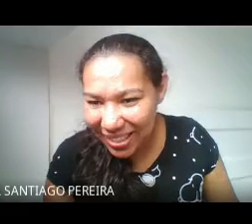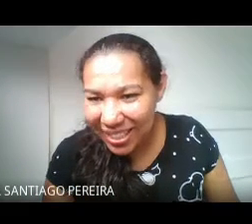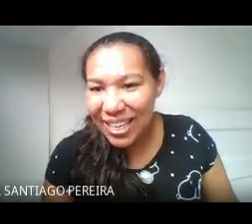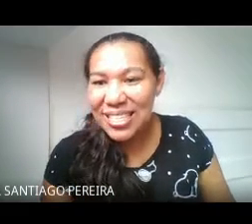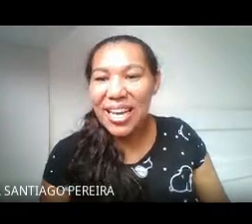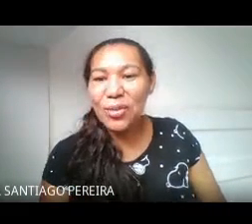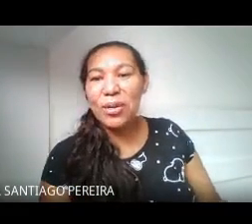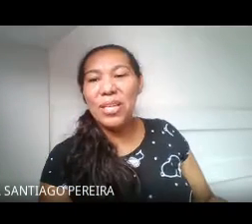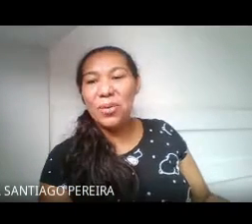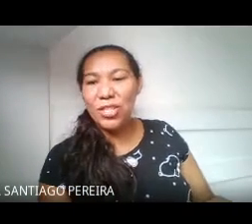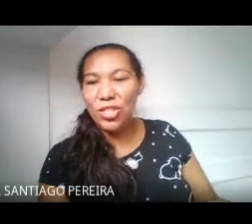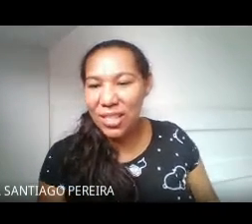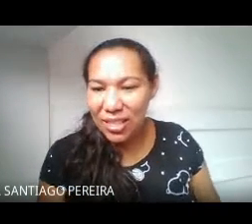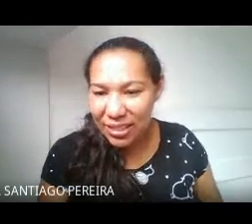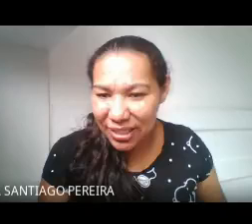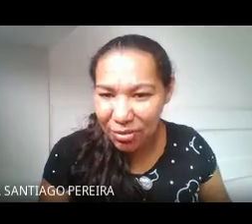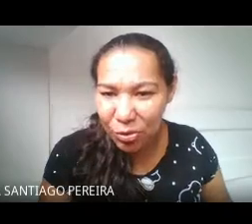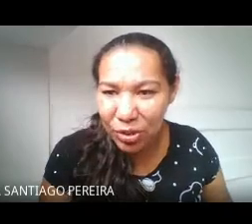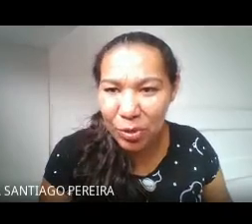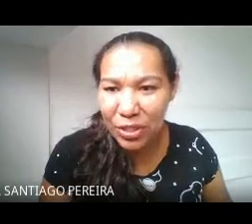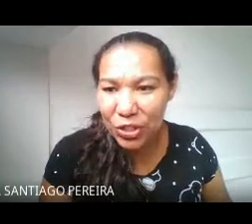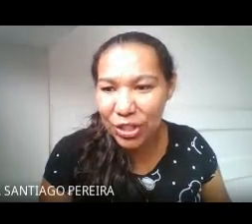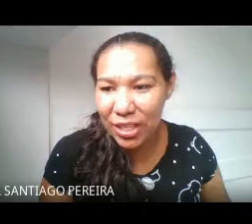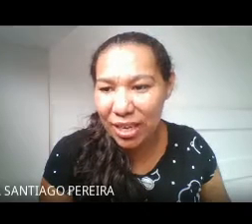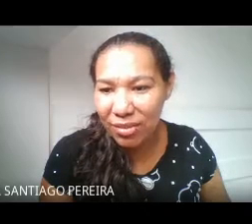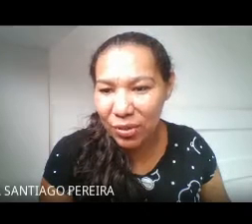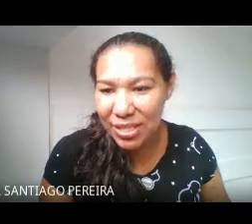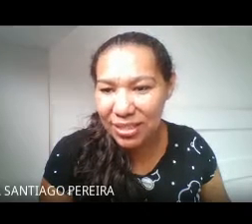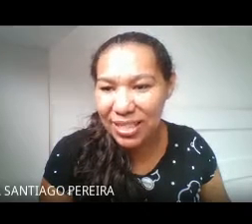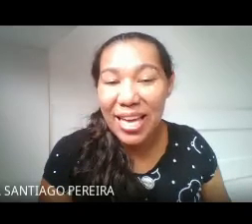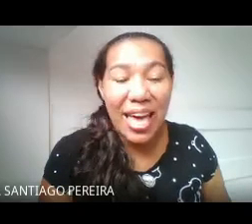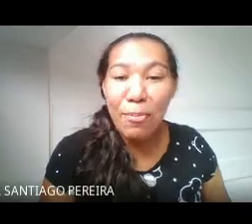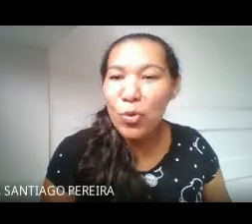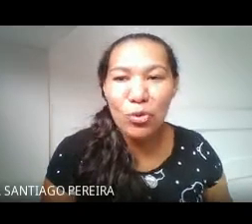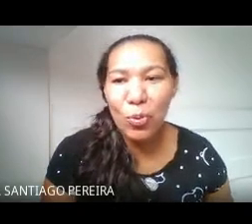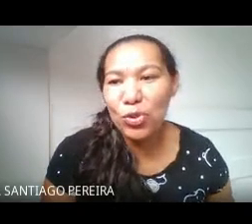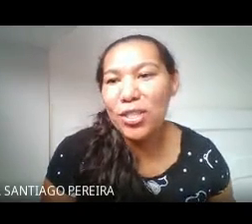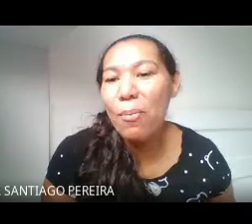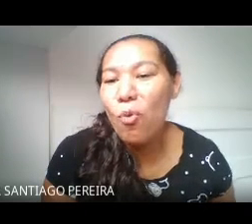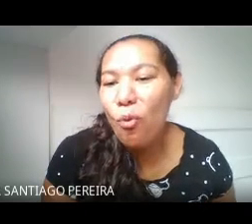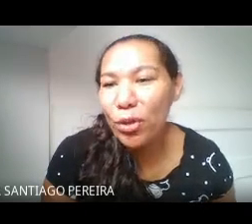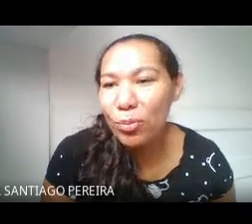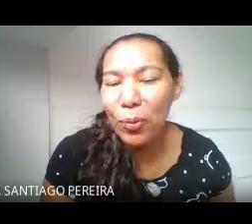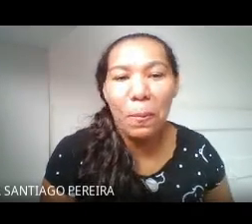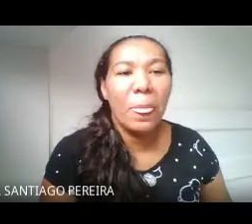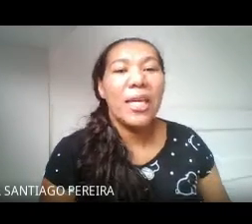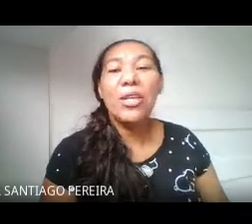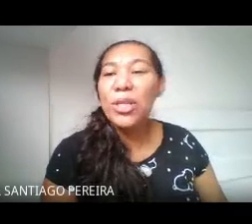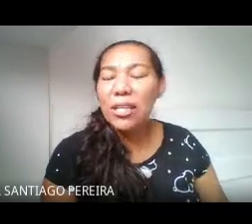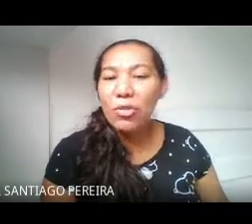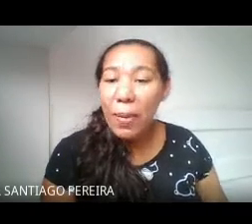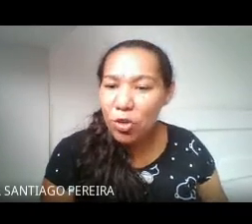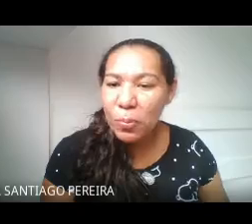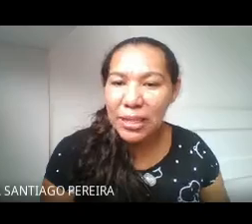Massa. Tá certo, Camille. Imaginei. Tá fogo. Depois tu assiste gravado o restante. É muito bom, gente. É muito bom.